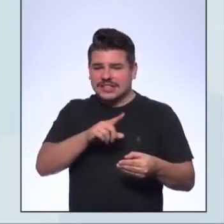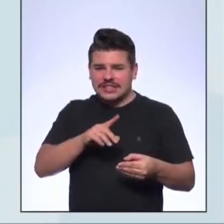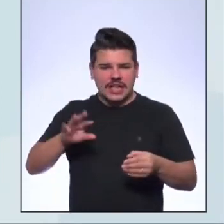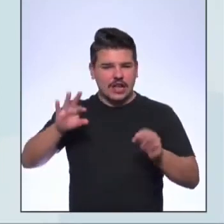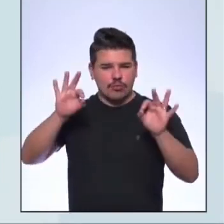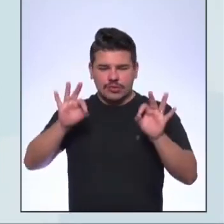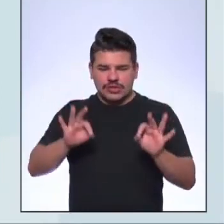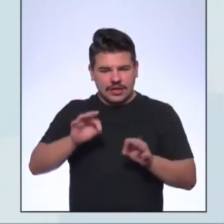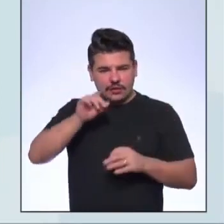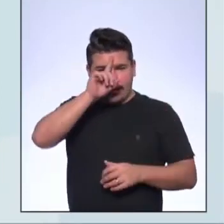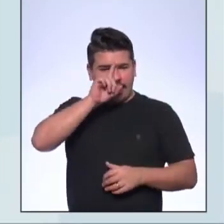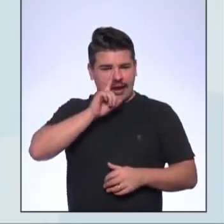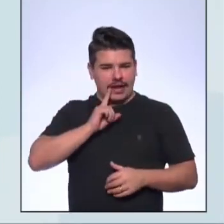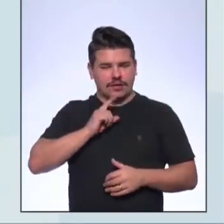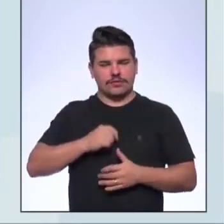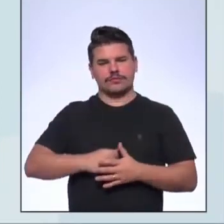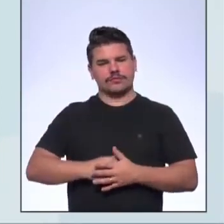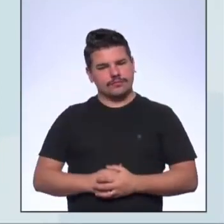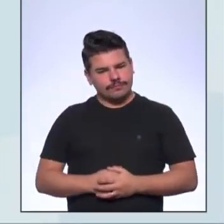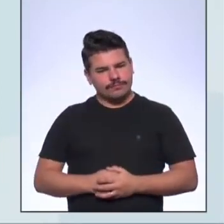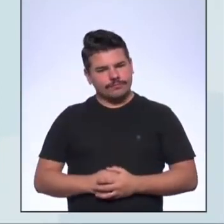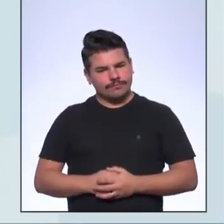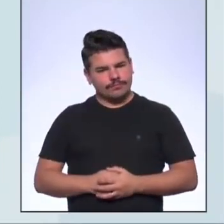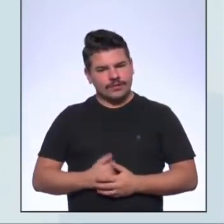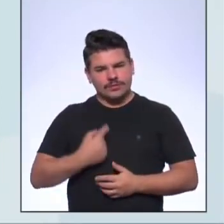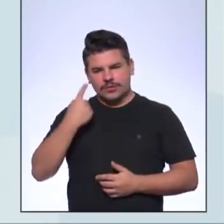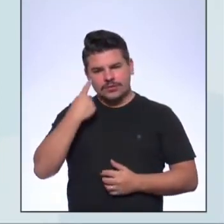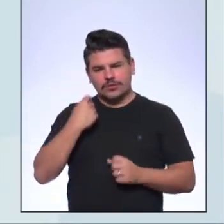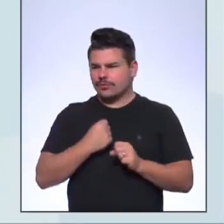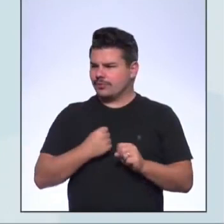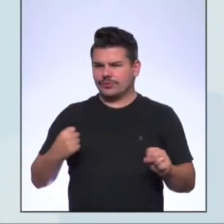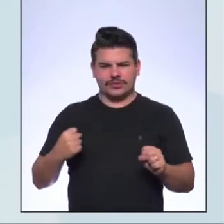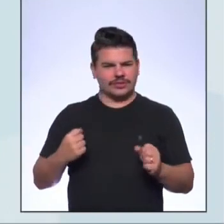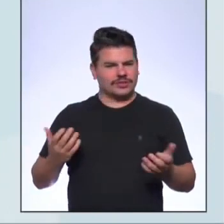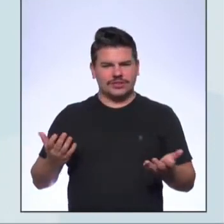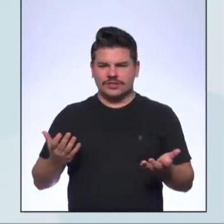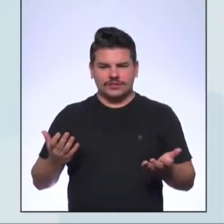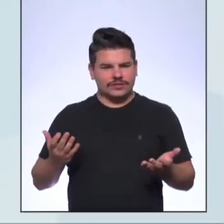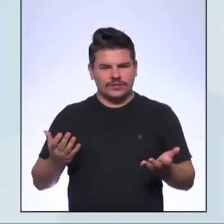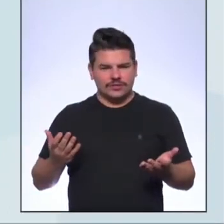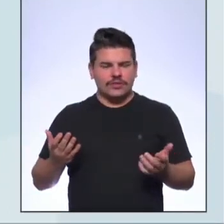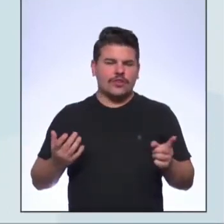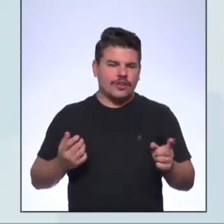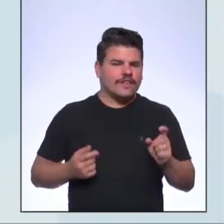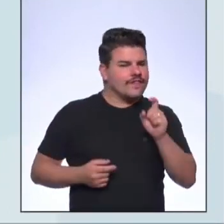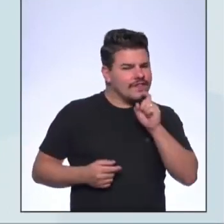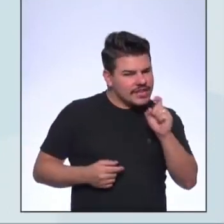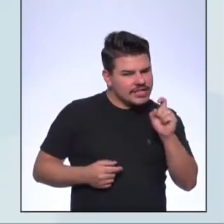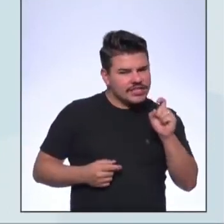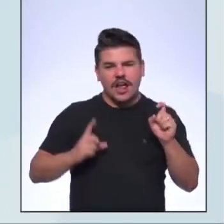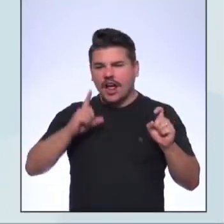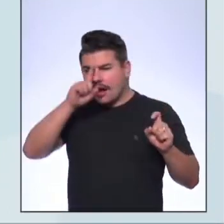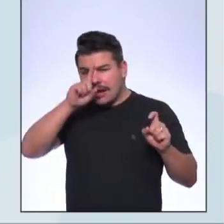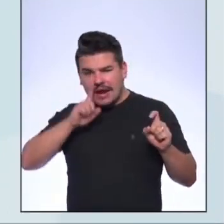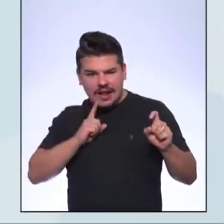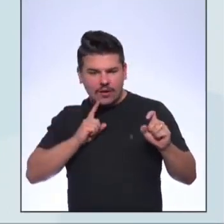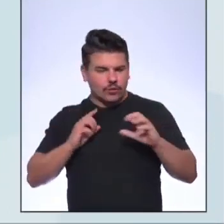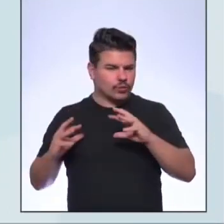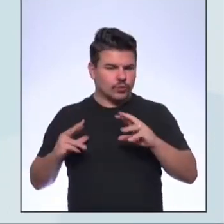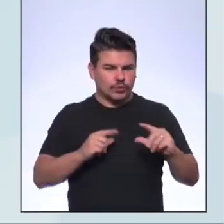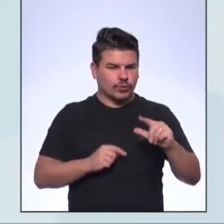das ervilhas eram amarelas. E aí ele falou, não é possível uma coisa dessa, né? Eu cruzei o verde com o amarelo, só tinha